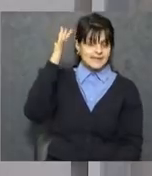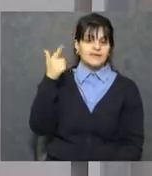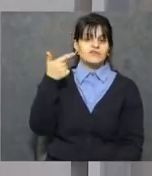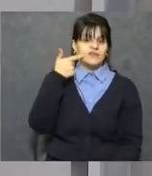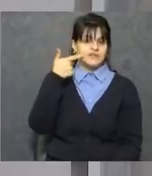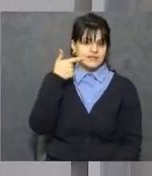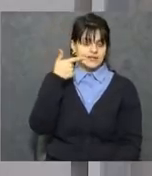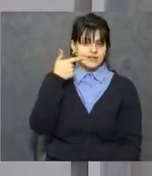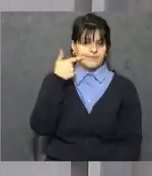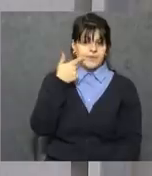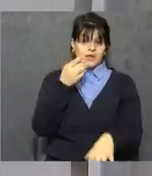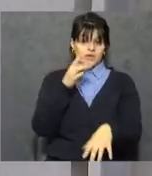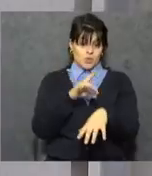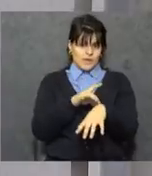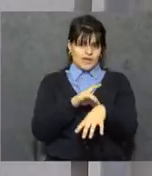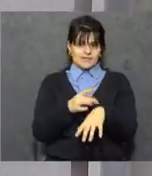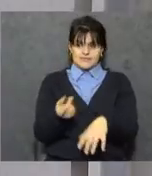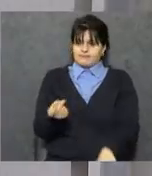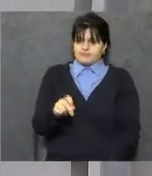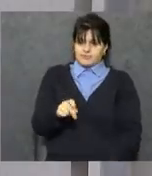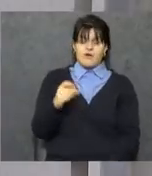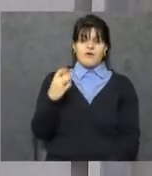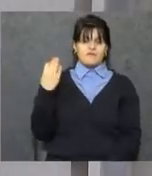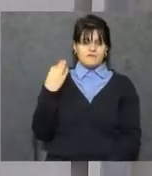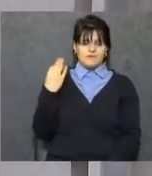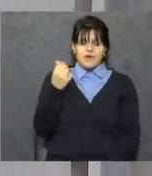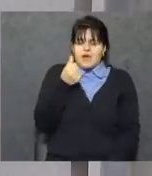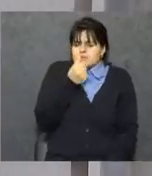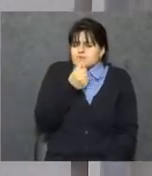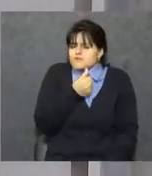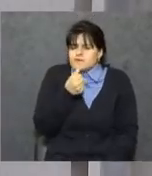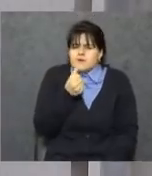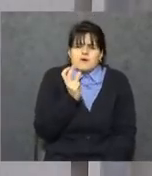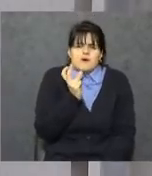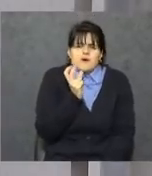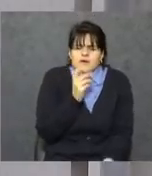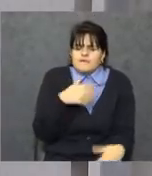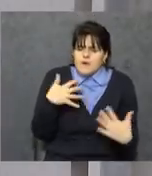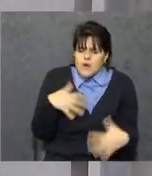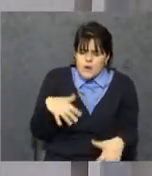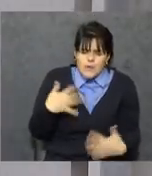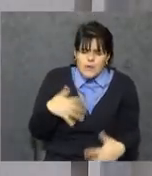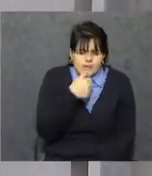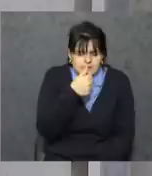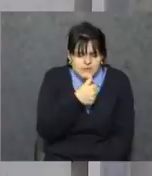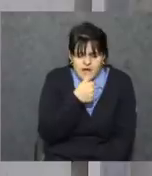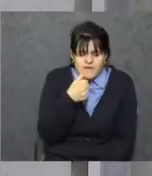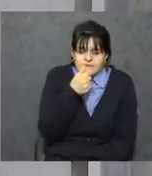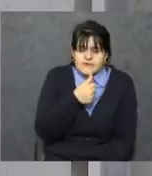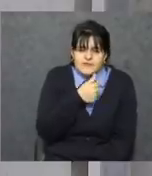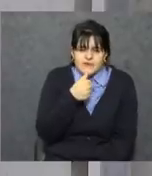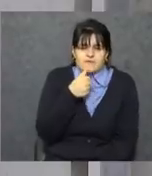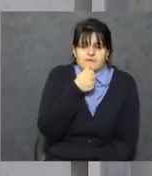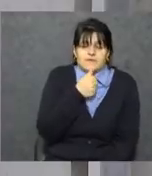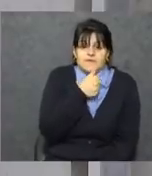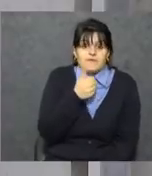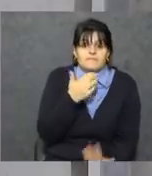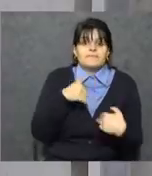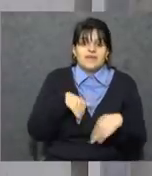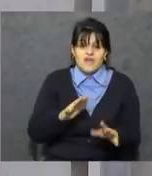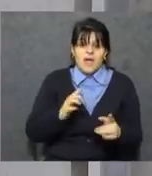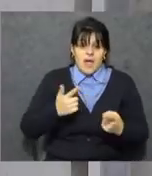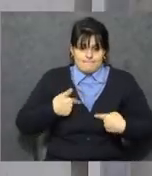Atingida pela doença, tem de suportar dores terríveis. Mas, efetivamente, como ela confessa, o que mais a